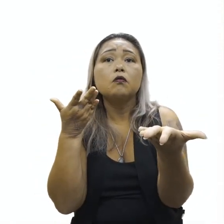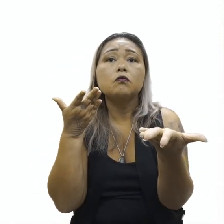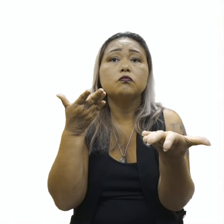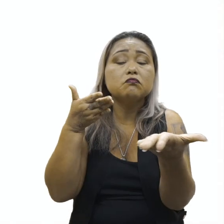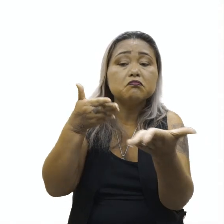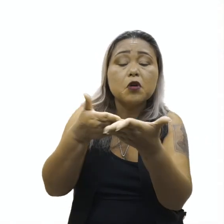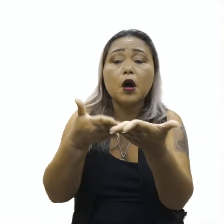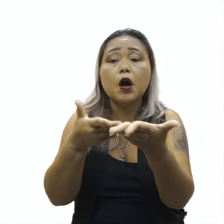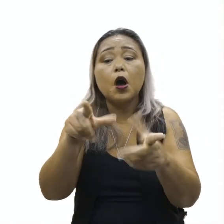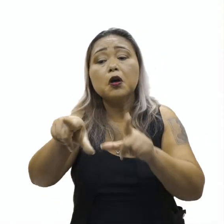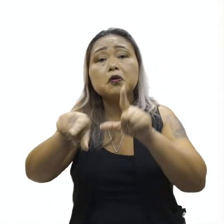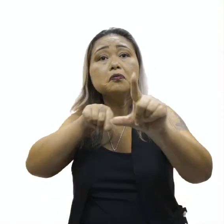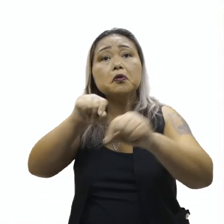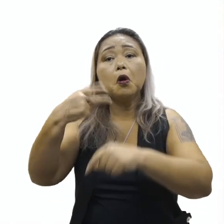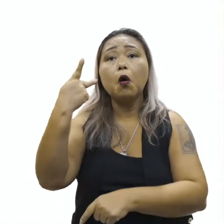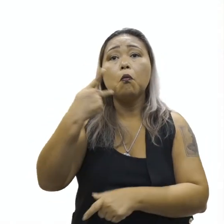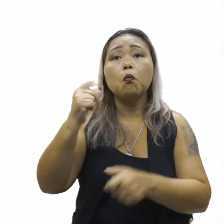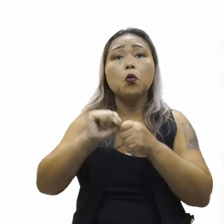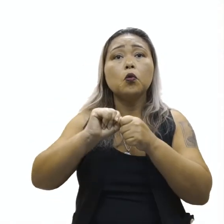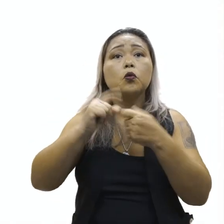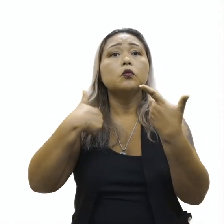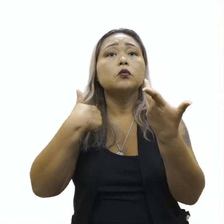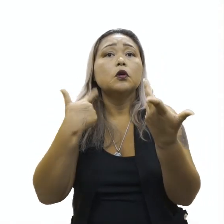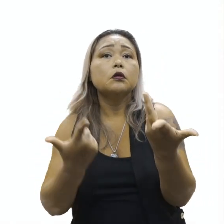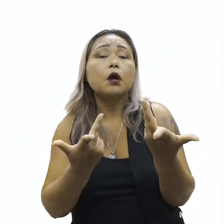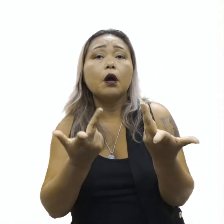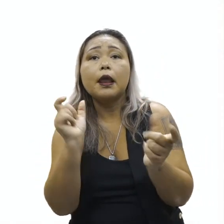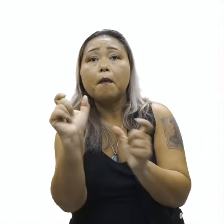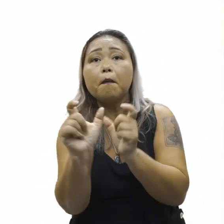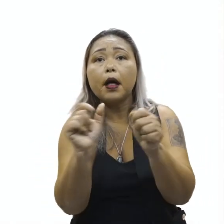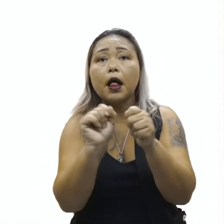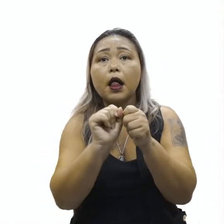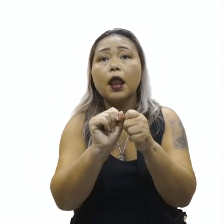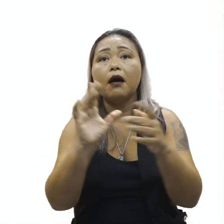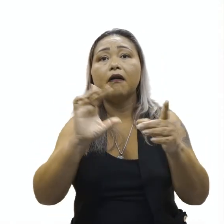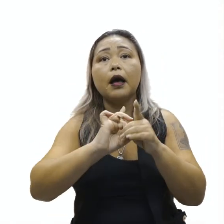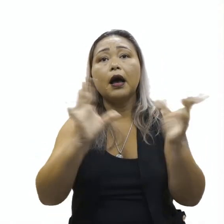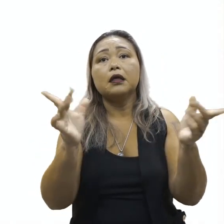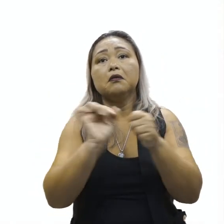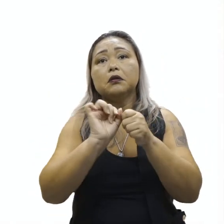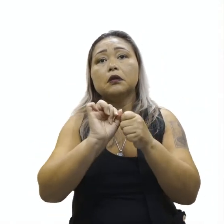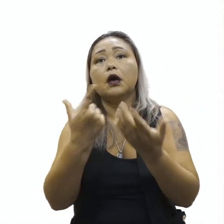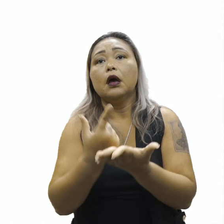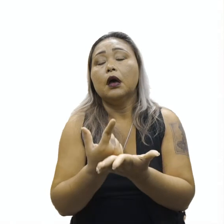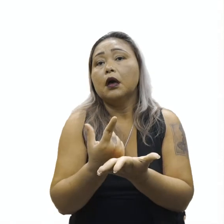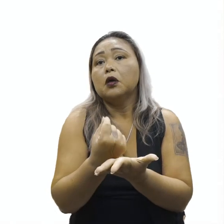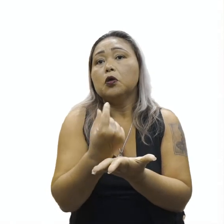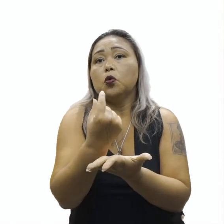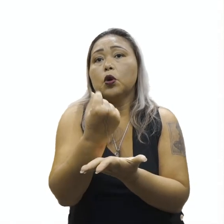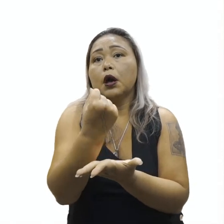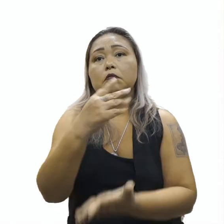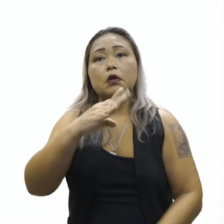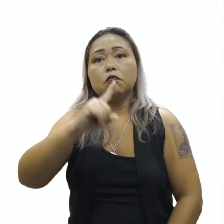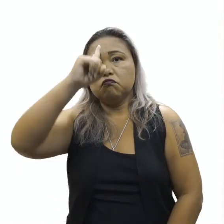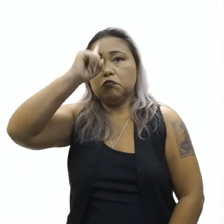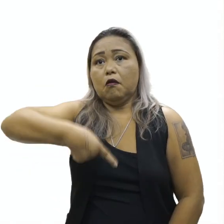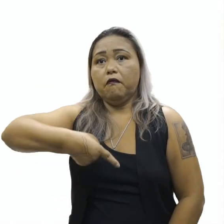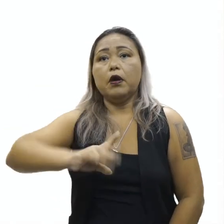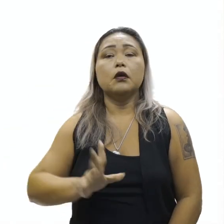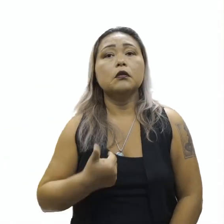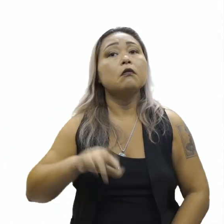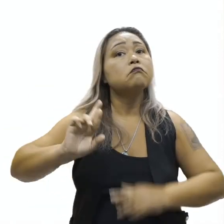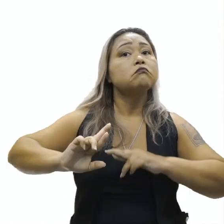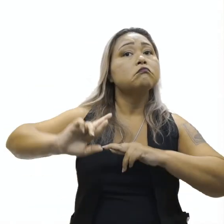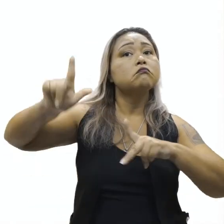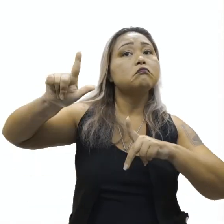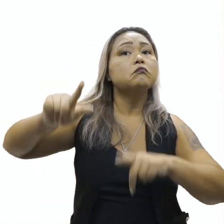democracia liberal, o capitalismo governa e não teria essa ideia de igualdade. Olha só como eles pensam bem diferentes, né?